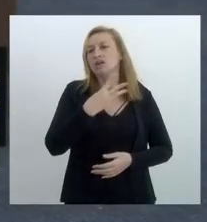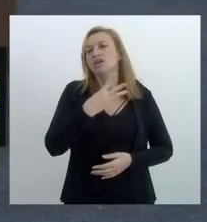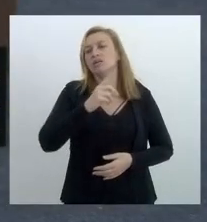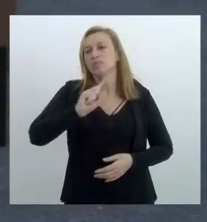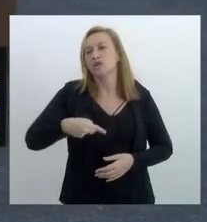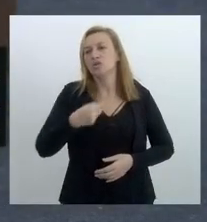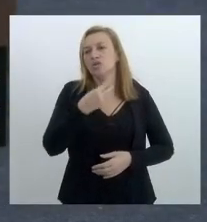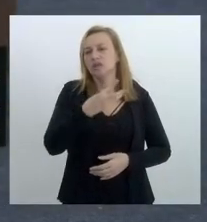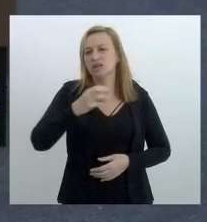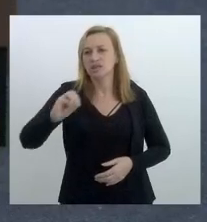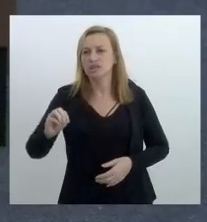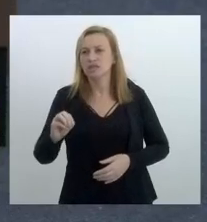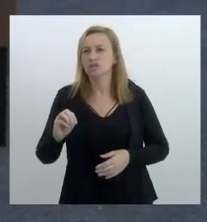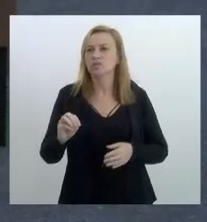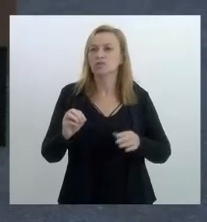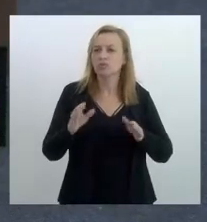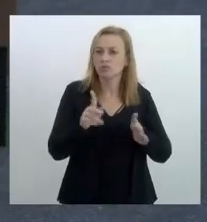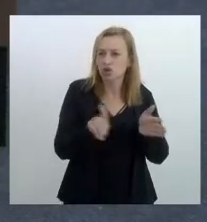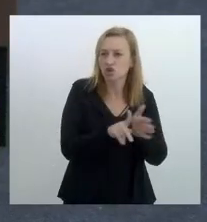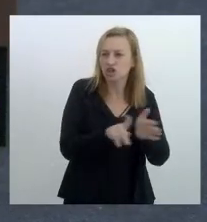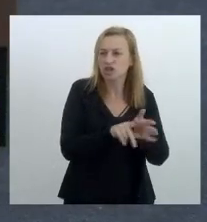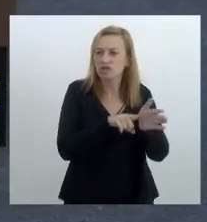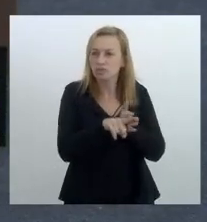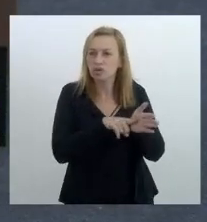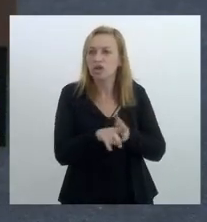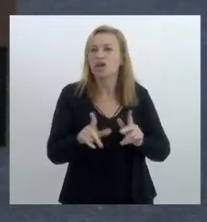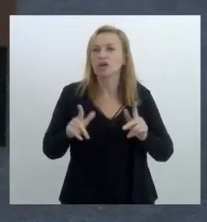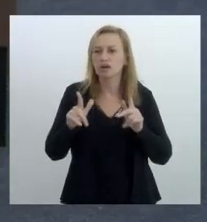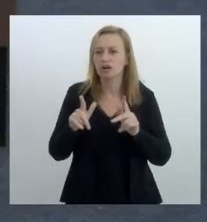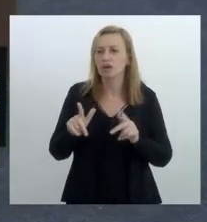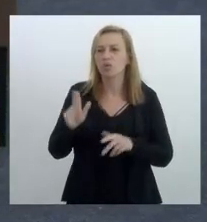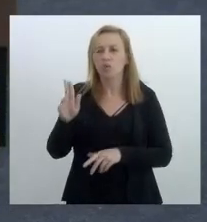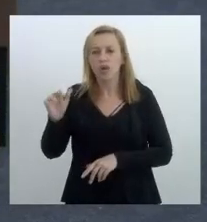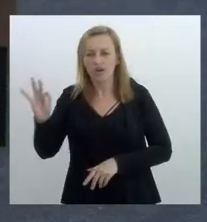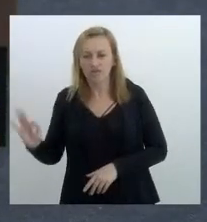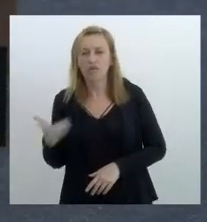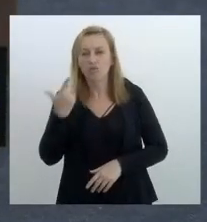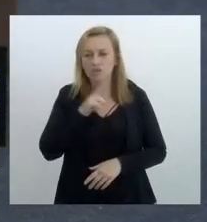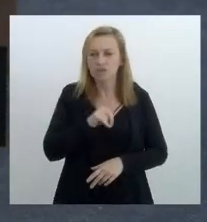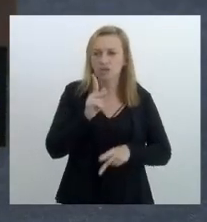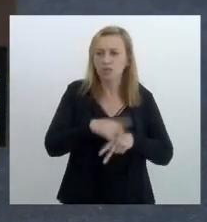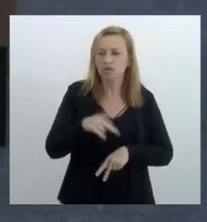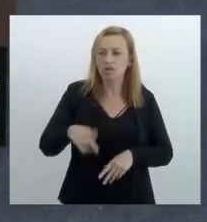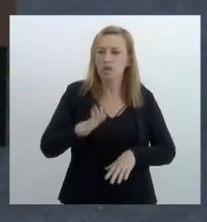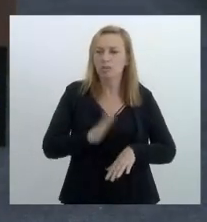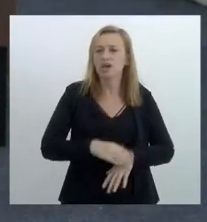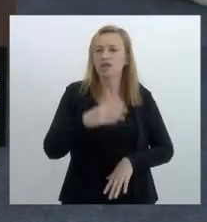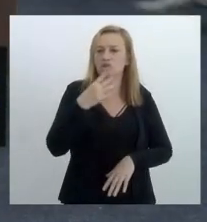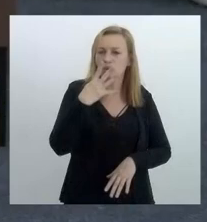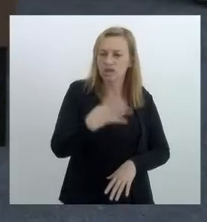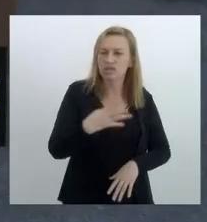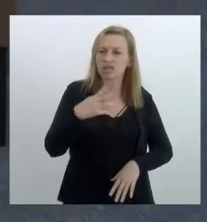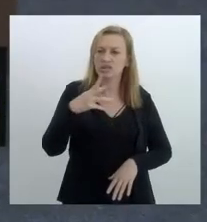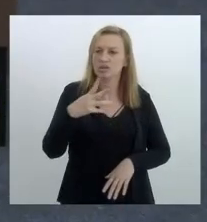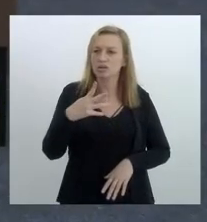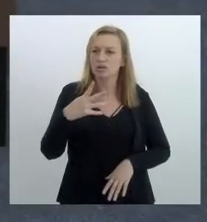conseguir que 300 professores, no caso da UENF, atendam a mais de 400 projetos de